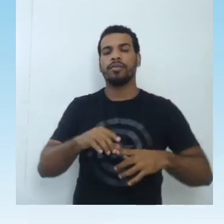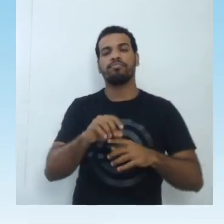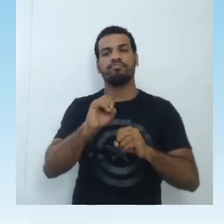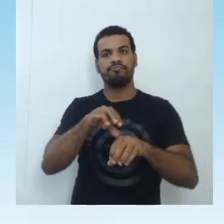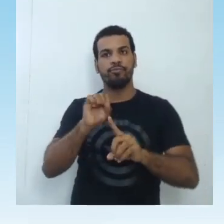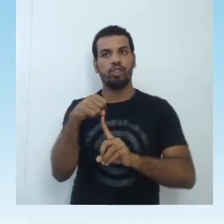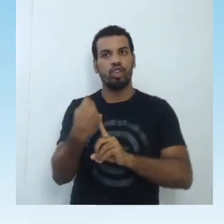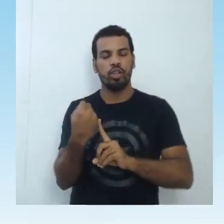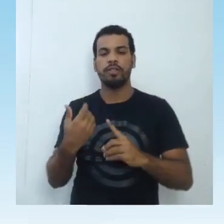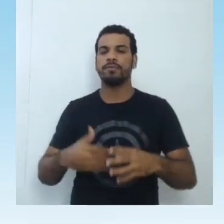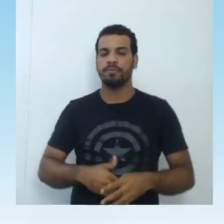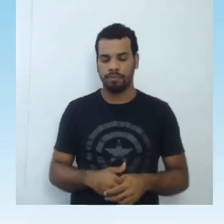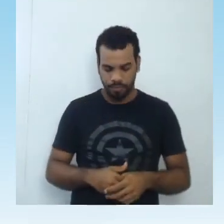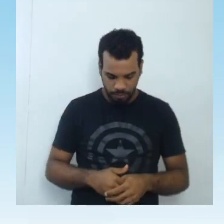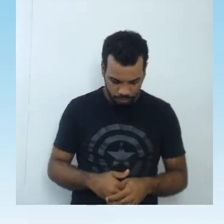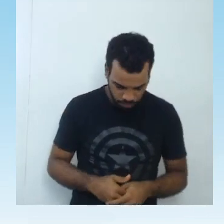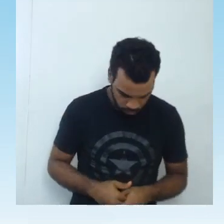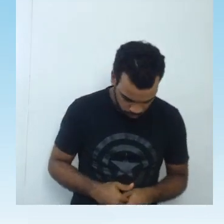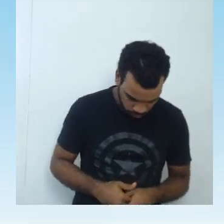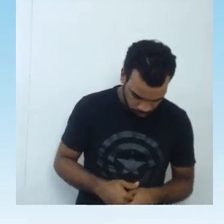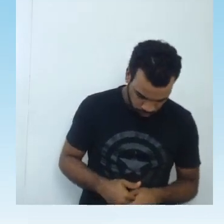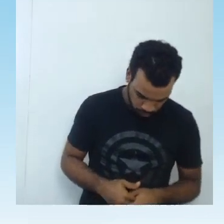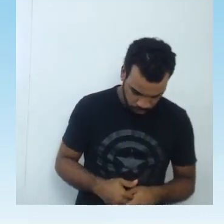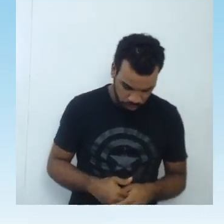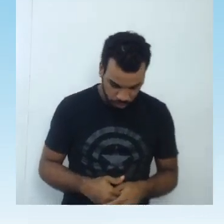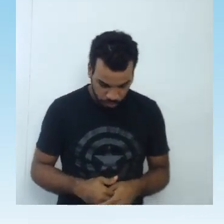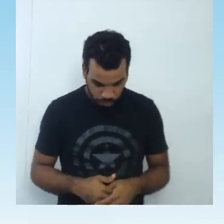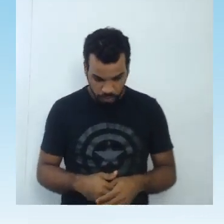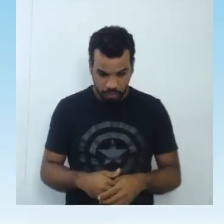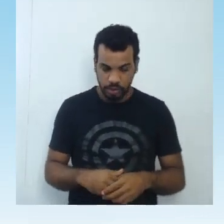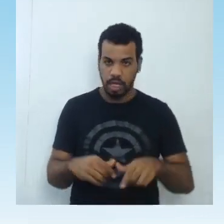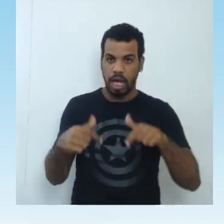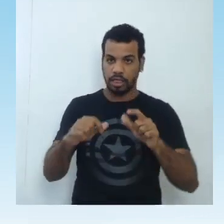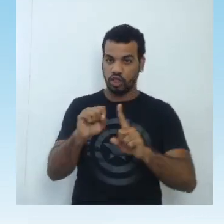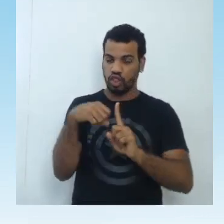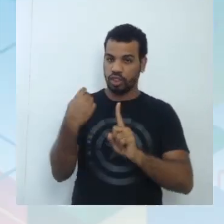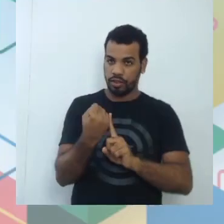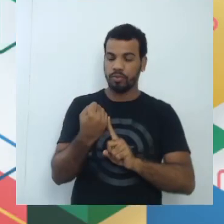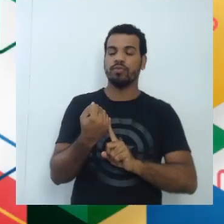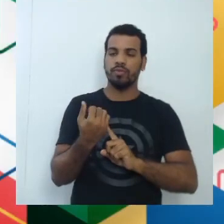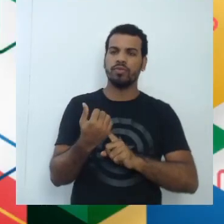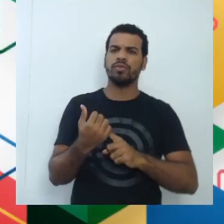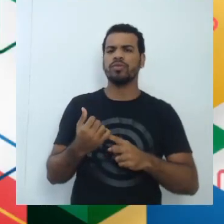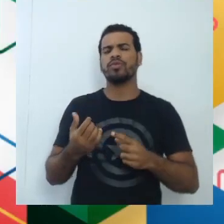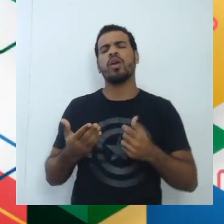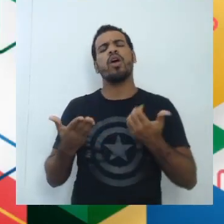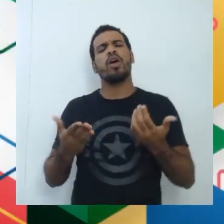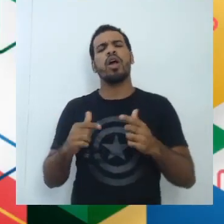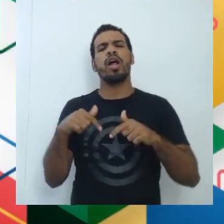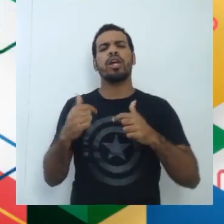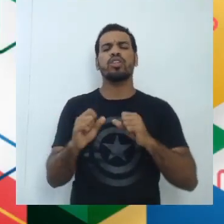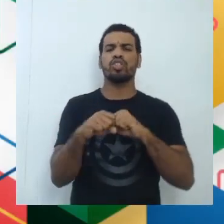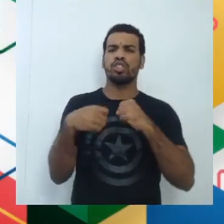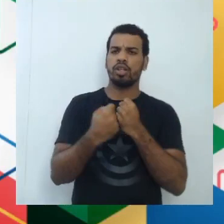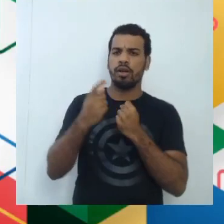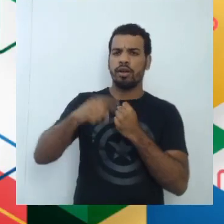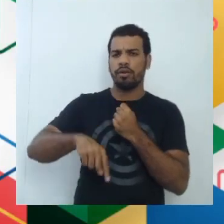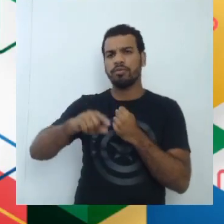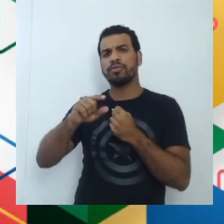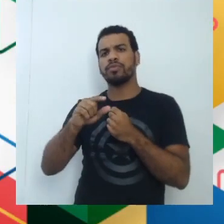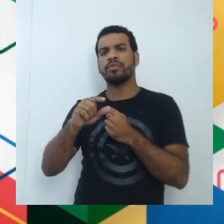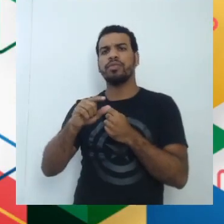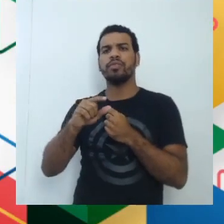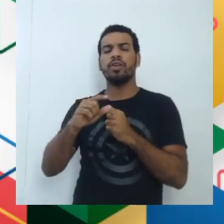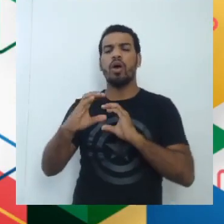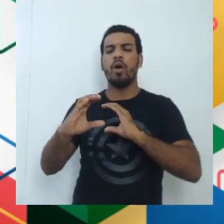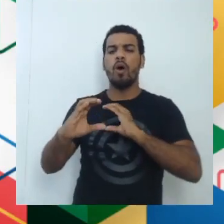lá. Revisando a ação social. O conceito básico de Weber é o de ação social, que é entendida como o ato de